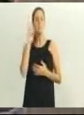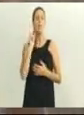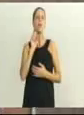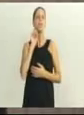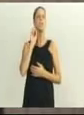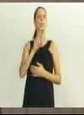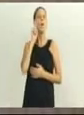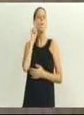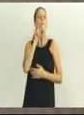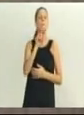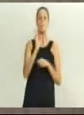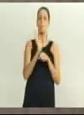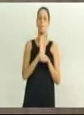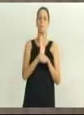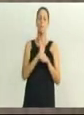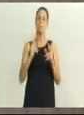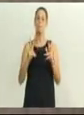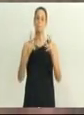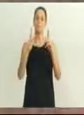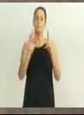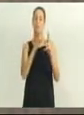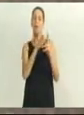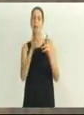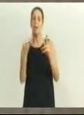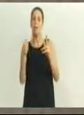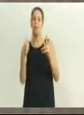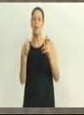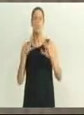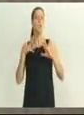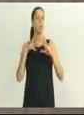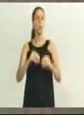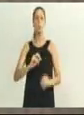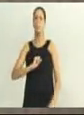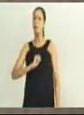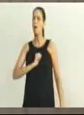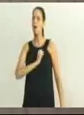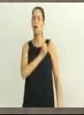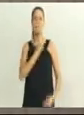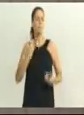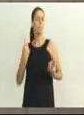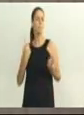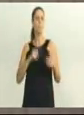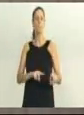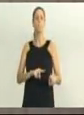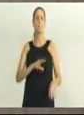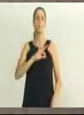da pessoa que o senhor está falando. Todo mundo se volta contra o agente de trânsito e trata o